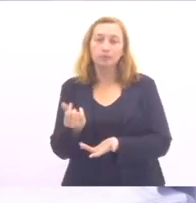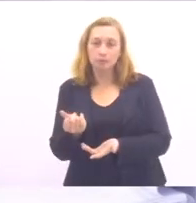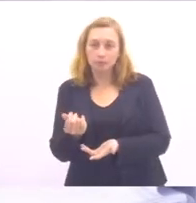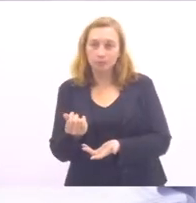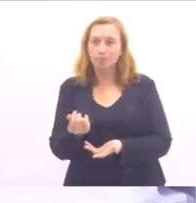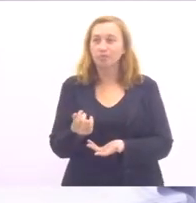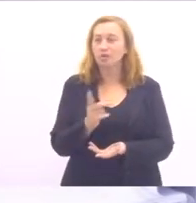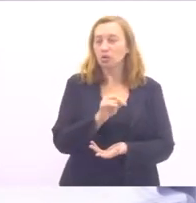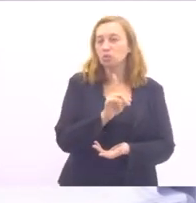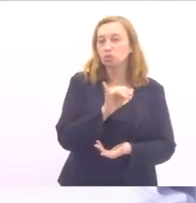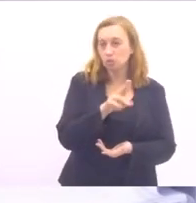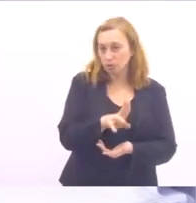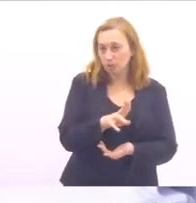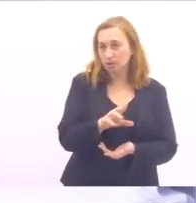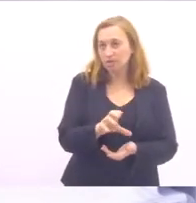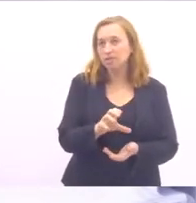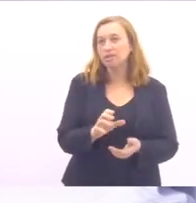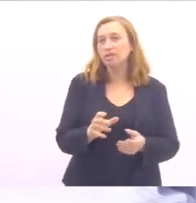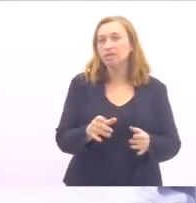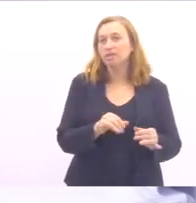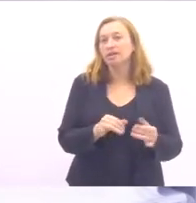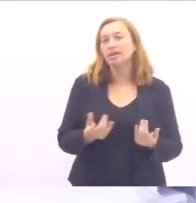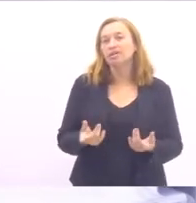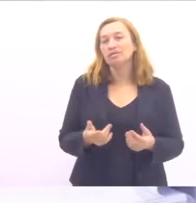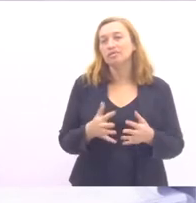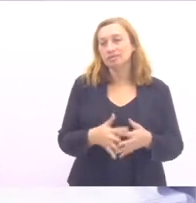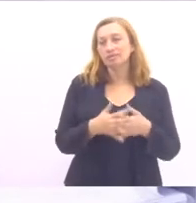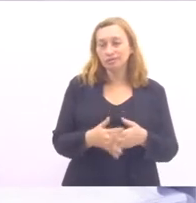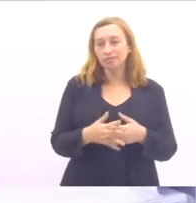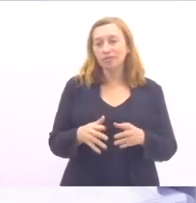dos dutos e disso, ia virar um mercado paralelo,